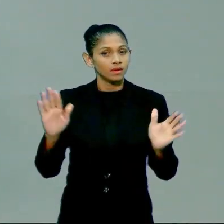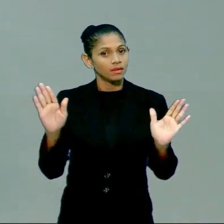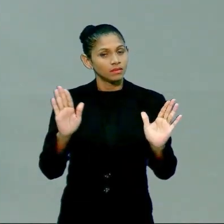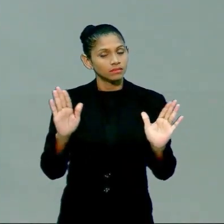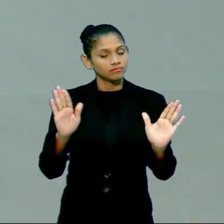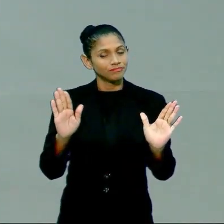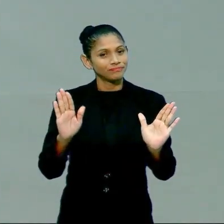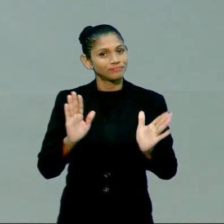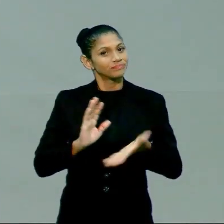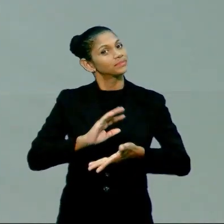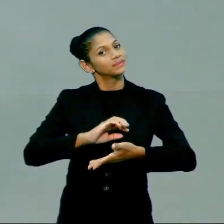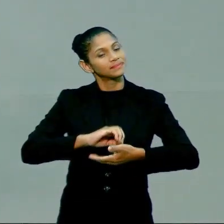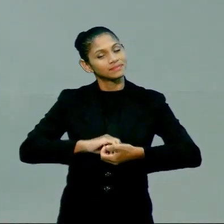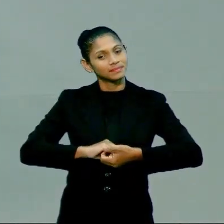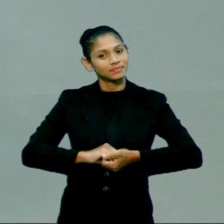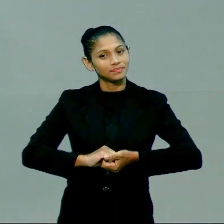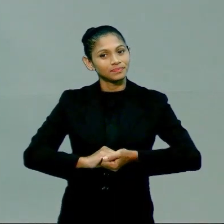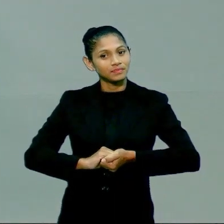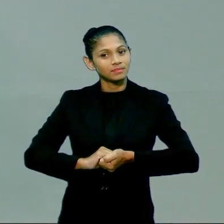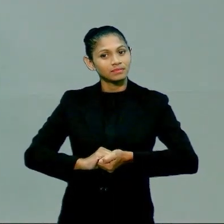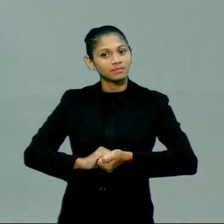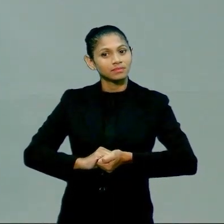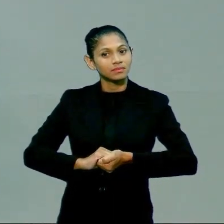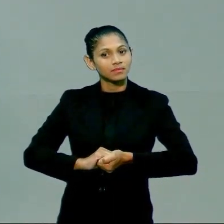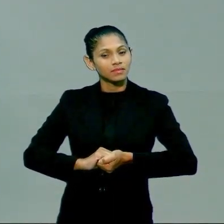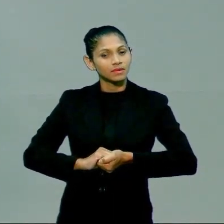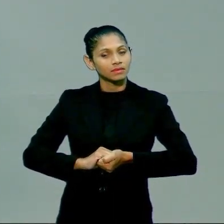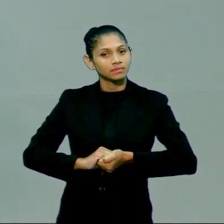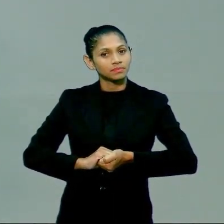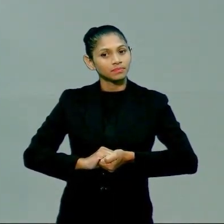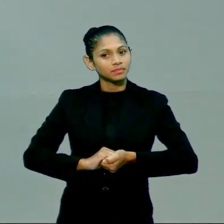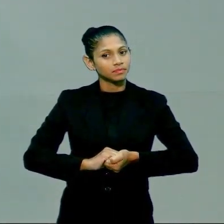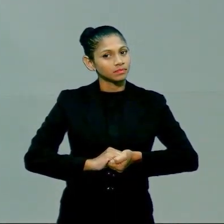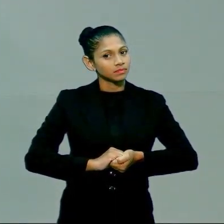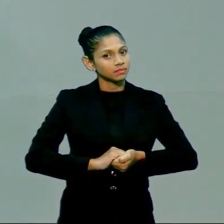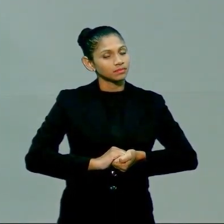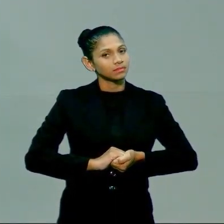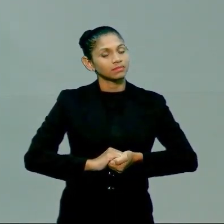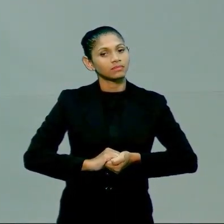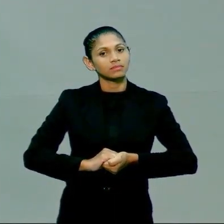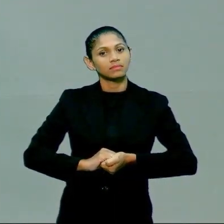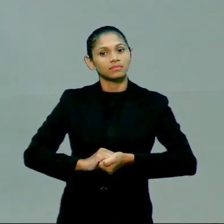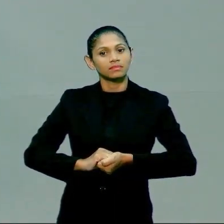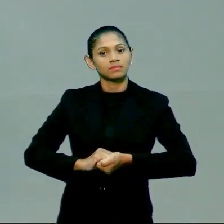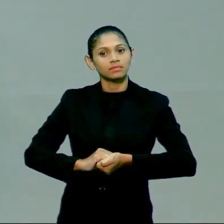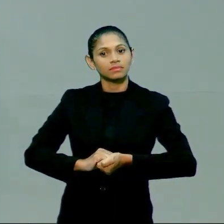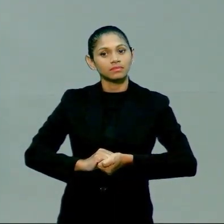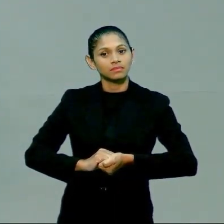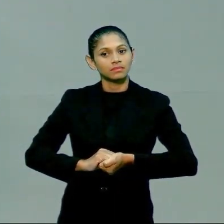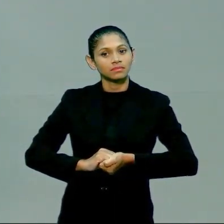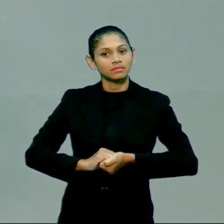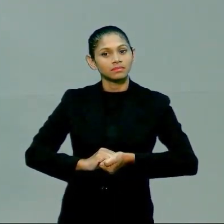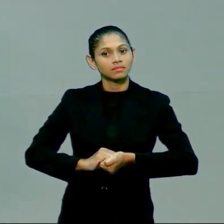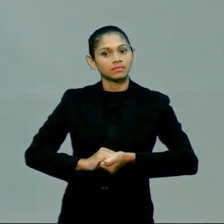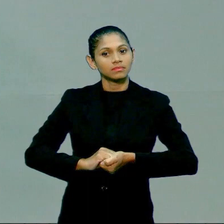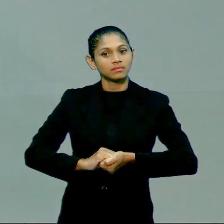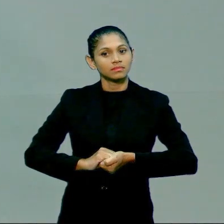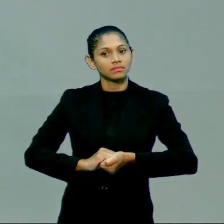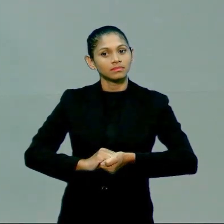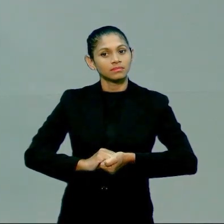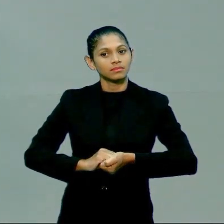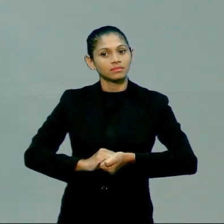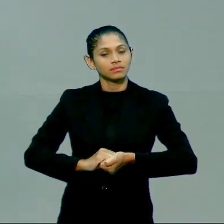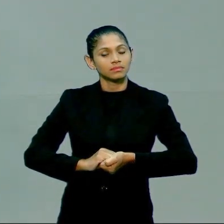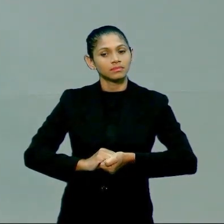Olá, chicos e chicas, ¿qué tal? ¿Todo bien? Sean bienvenidos a más una clase de español. Yo soy Daniel, maestro de la